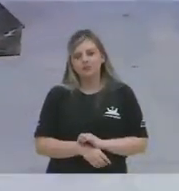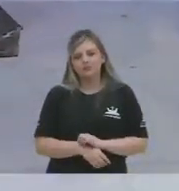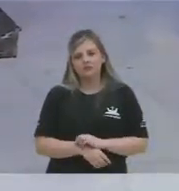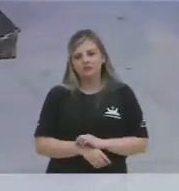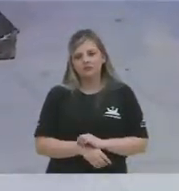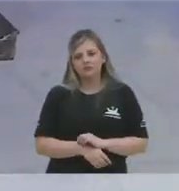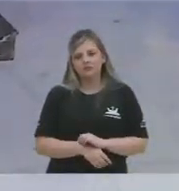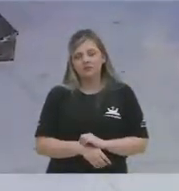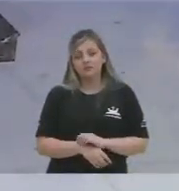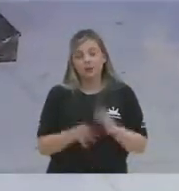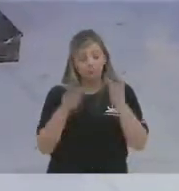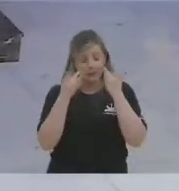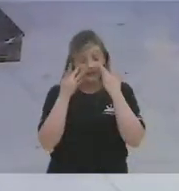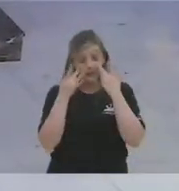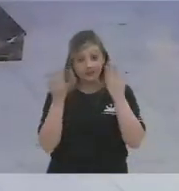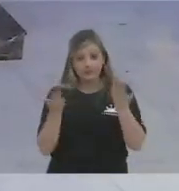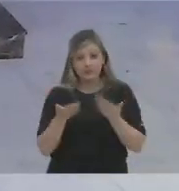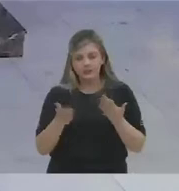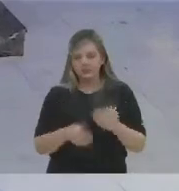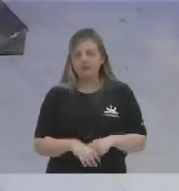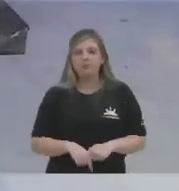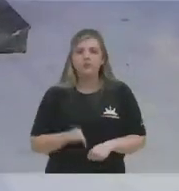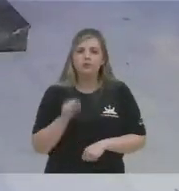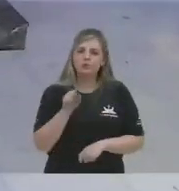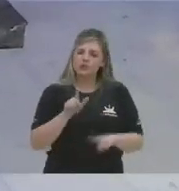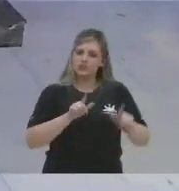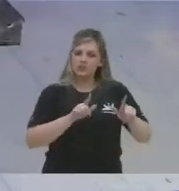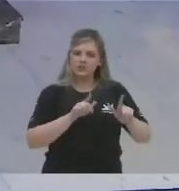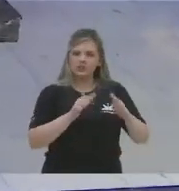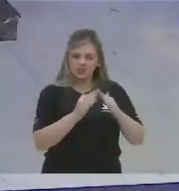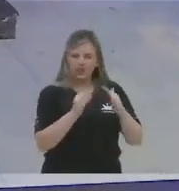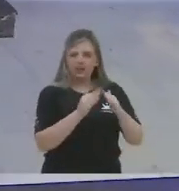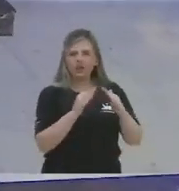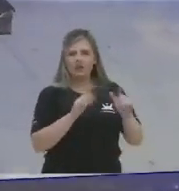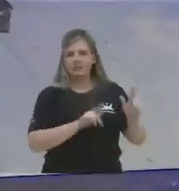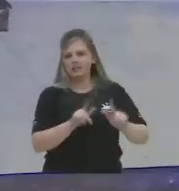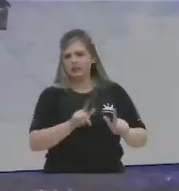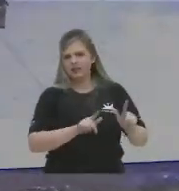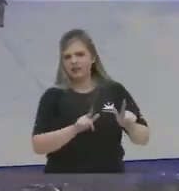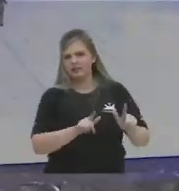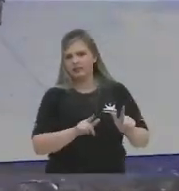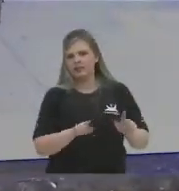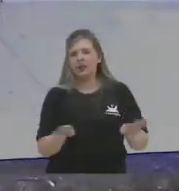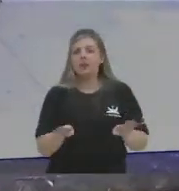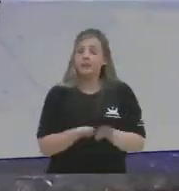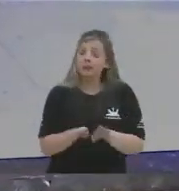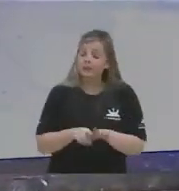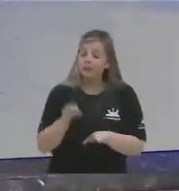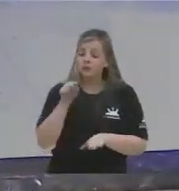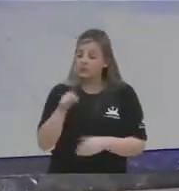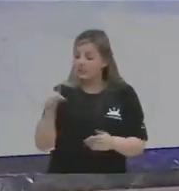Vejam aqui, ó, você que está em casa e você que está aqui,